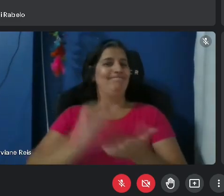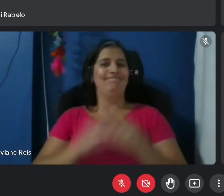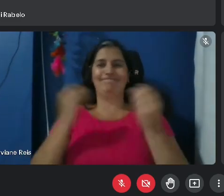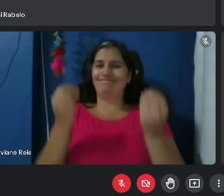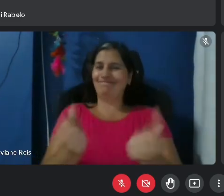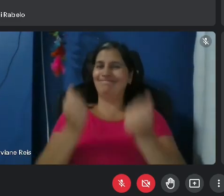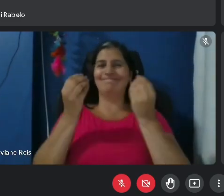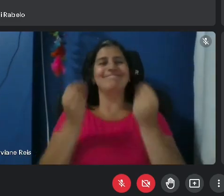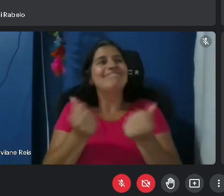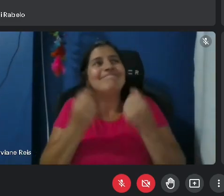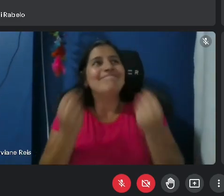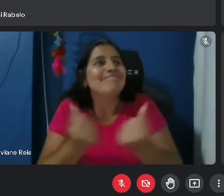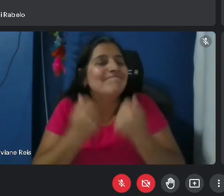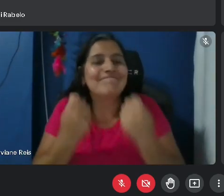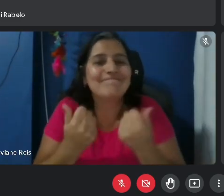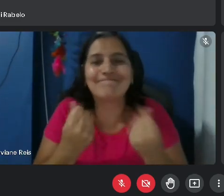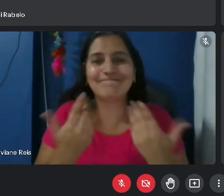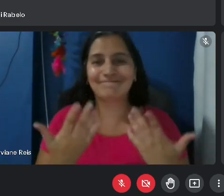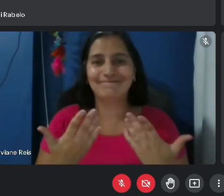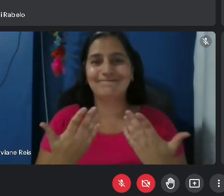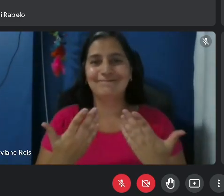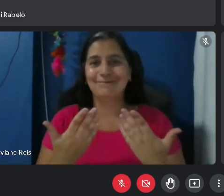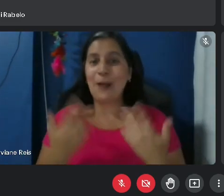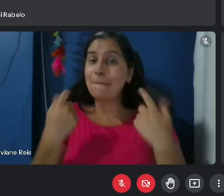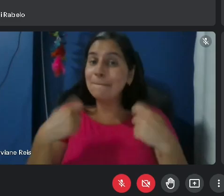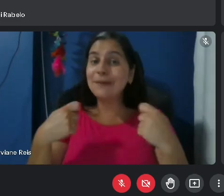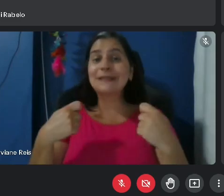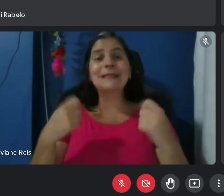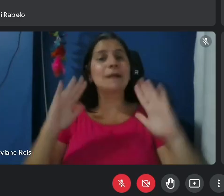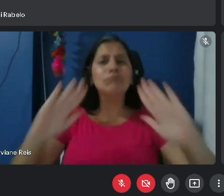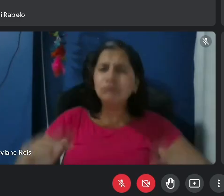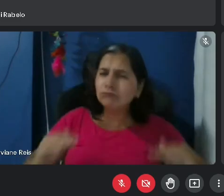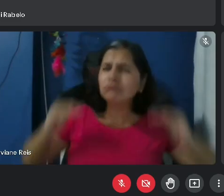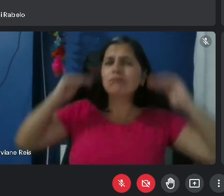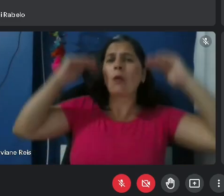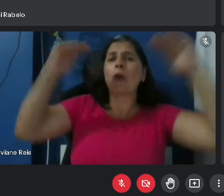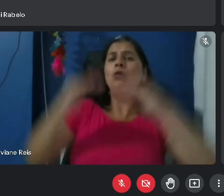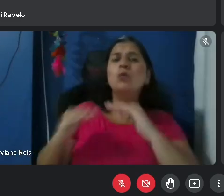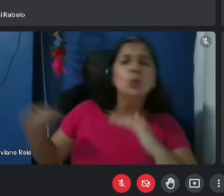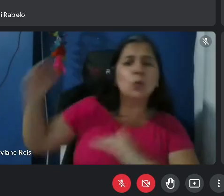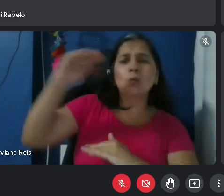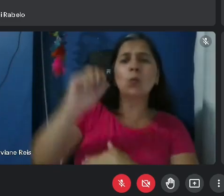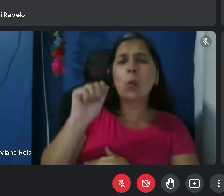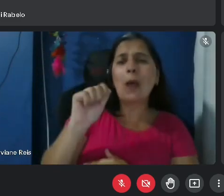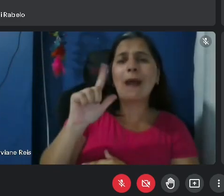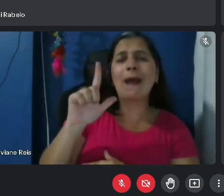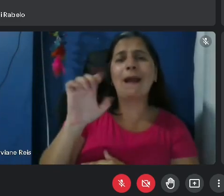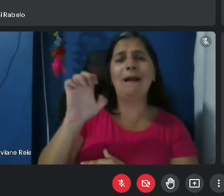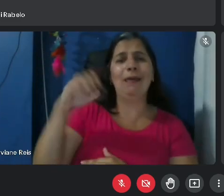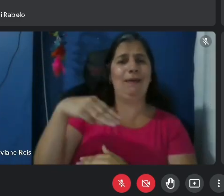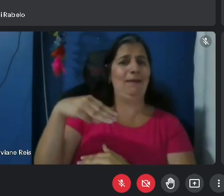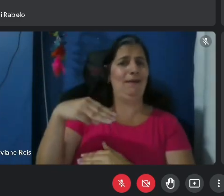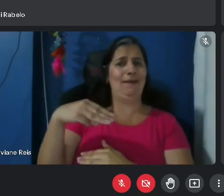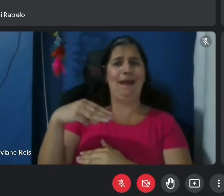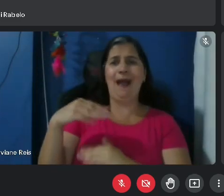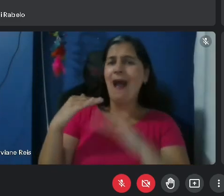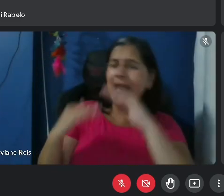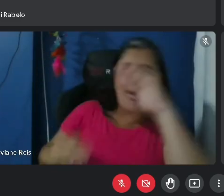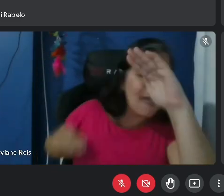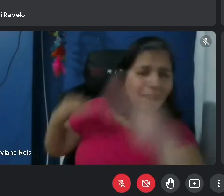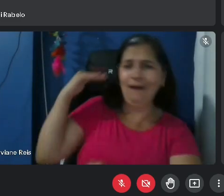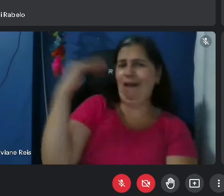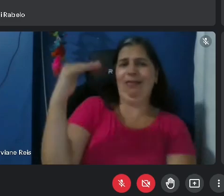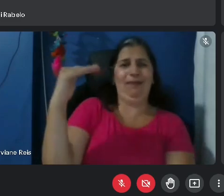Então, o motivo que nós estamos aqui discutindo, e há muitos anos falando sobre isso, é que precisa desse progresso.